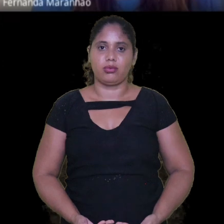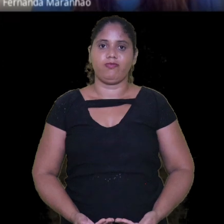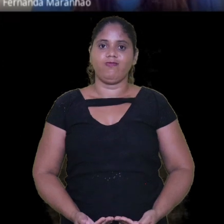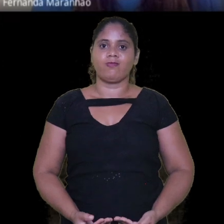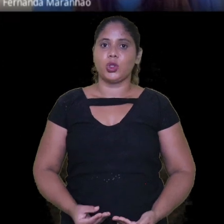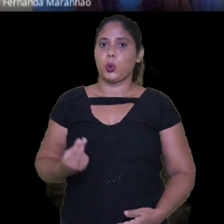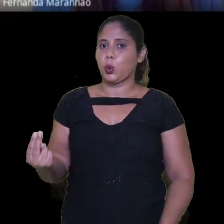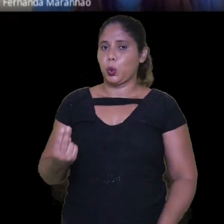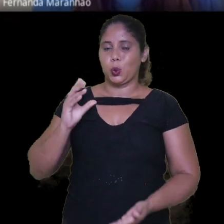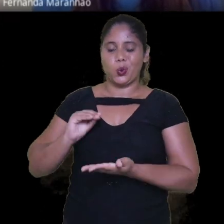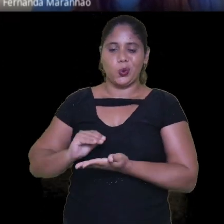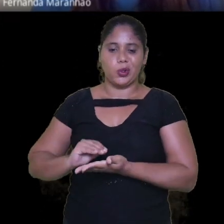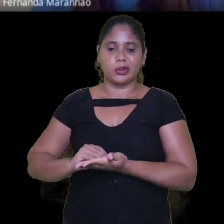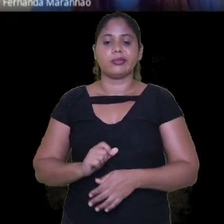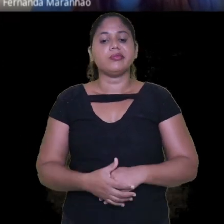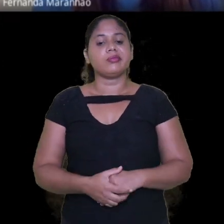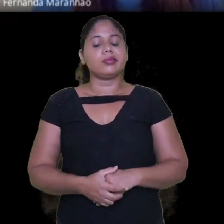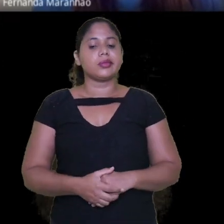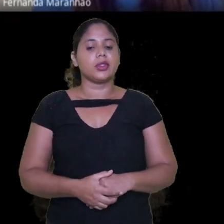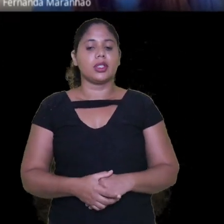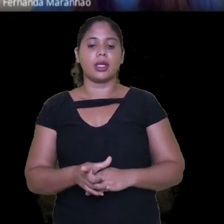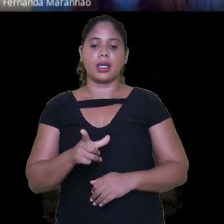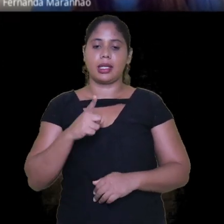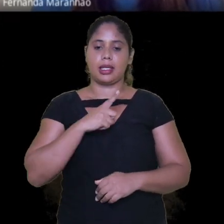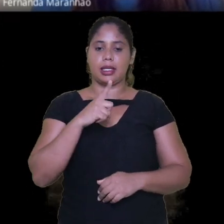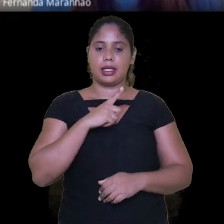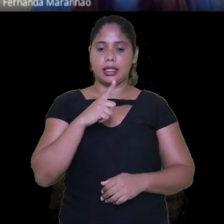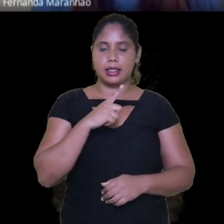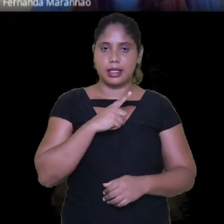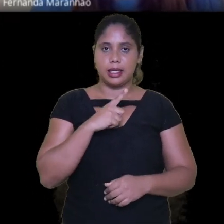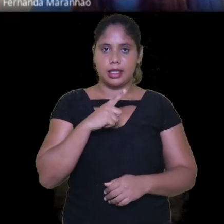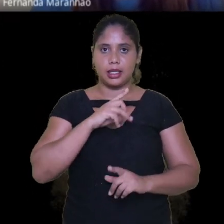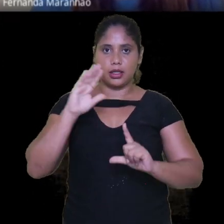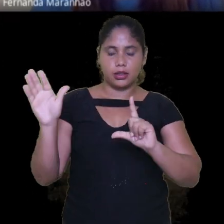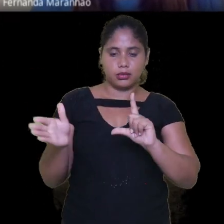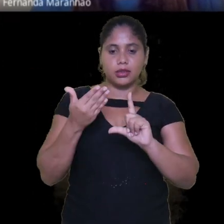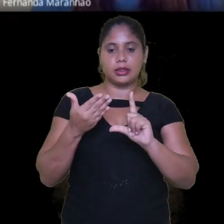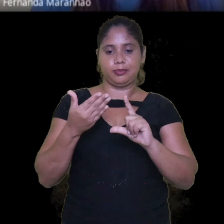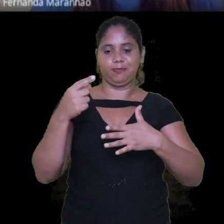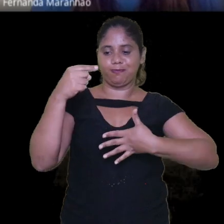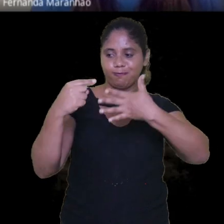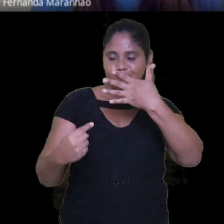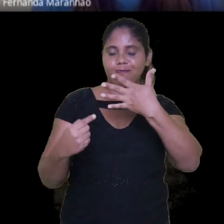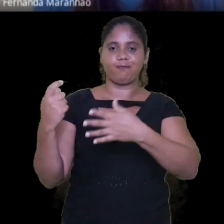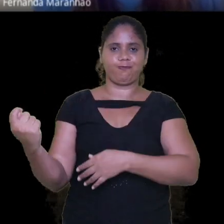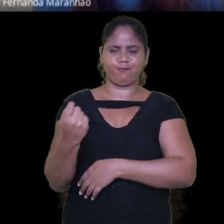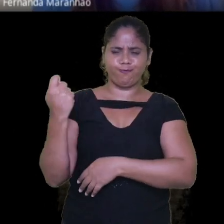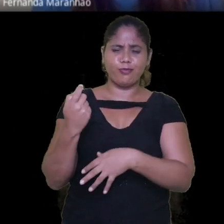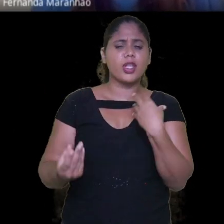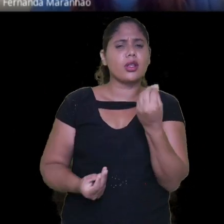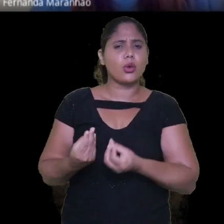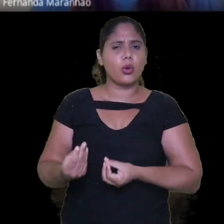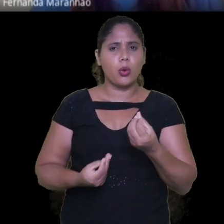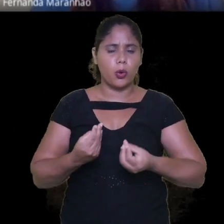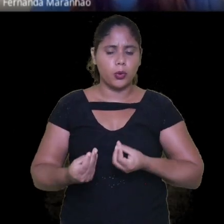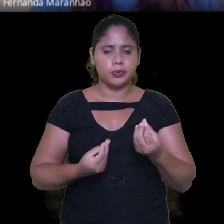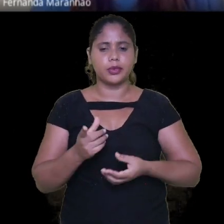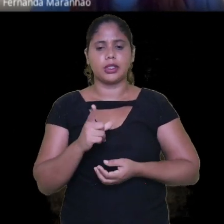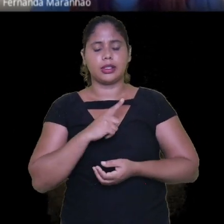durante a consulta com 2 ou mais cruzes de proteína na amostra urinária. Do ponto de vista dos sinais de